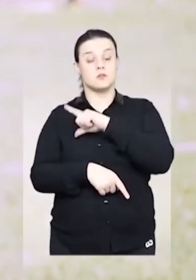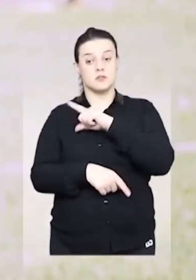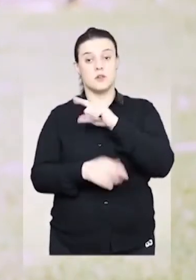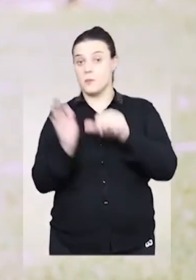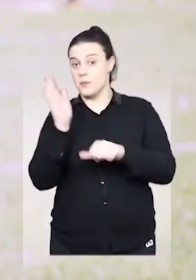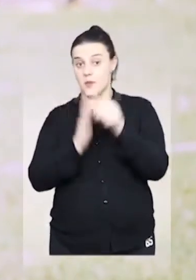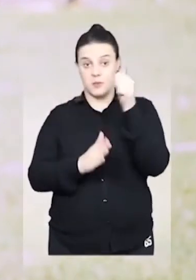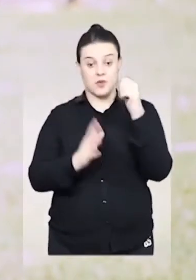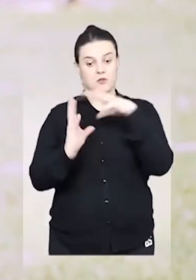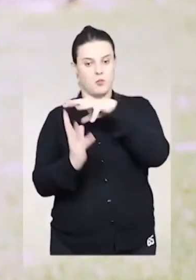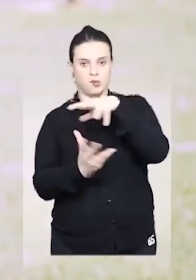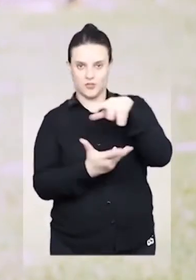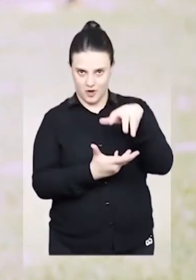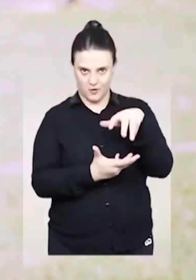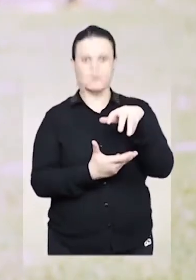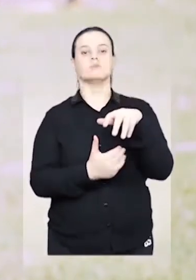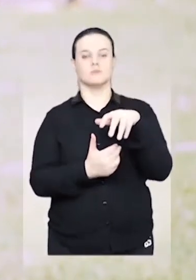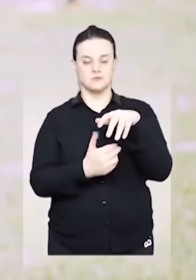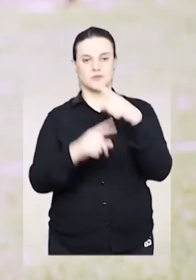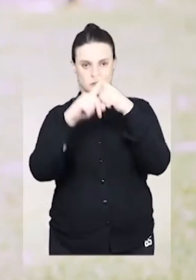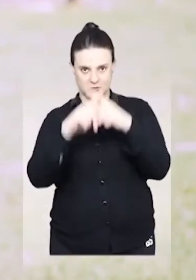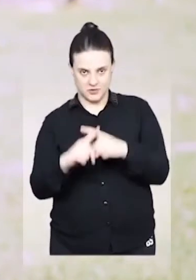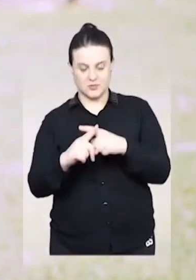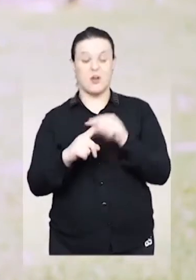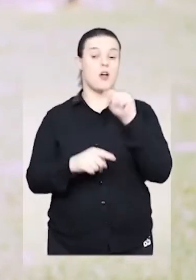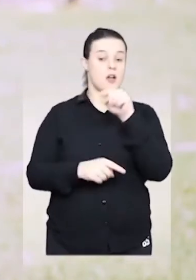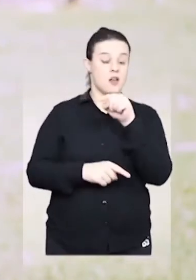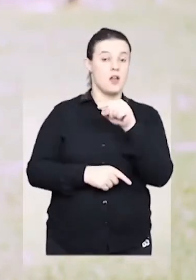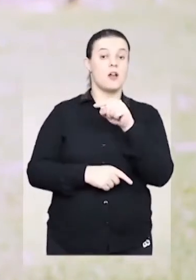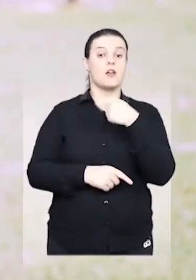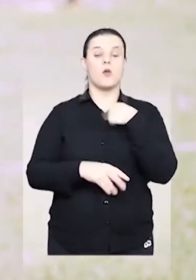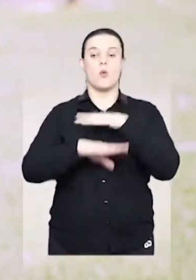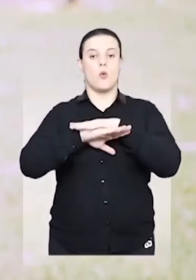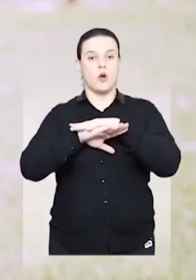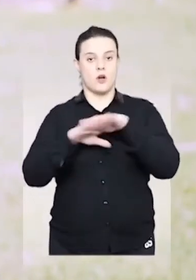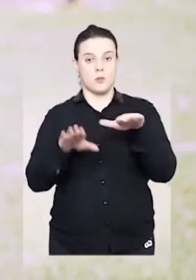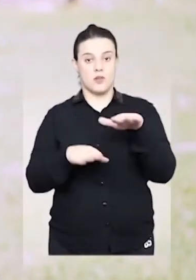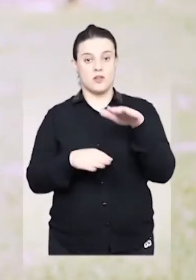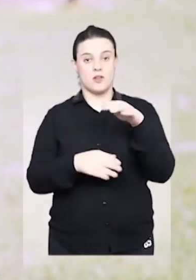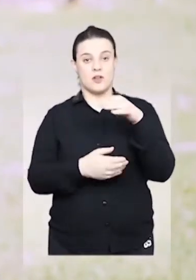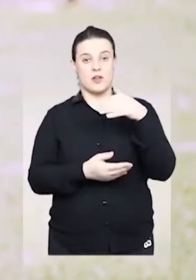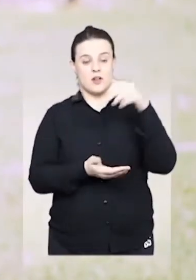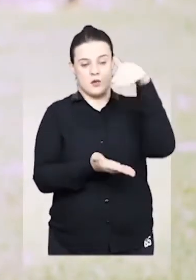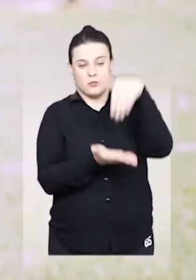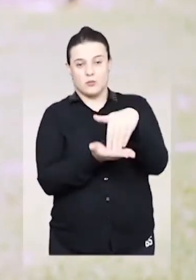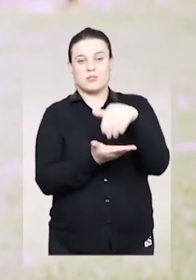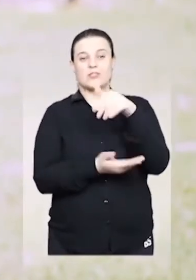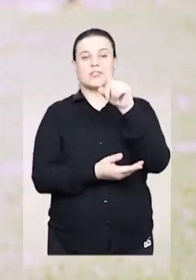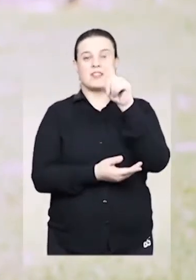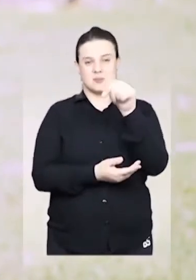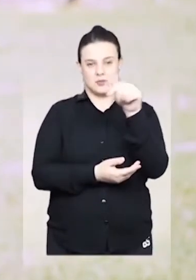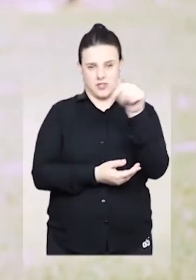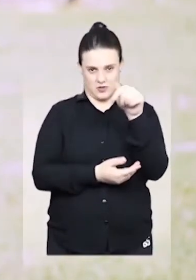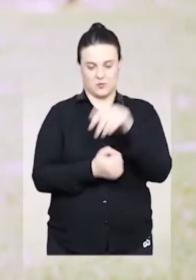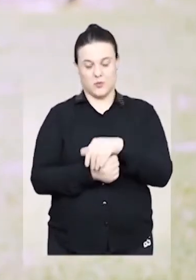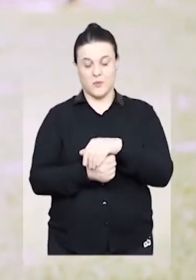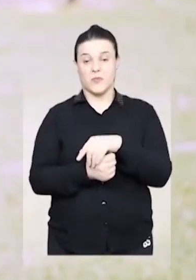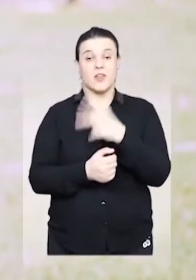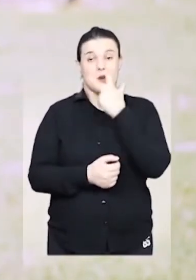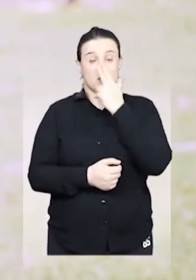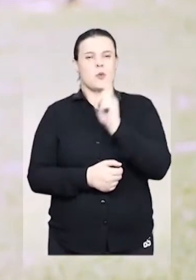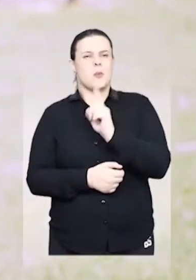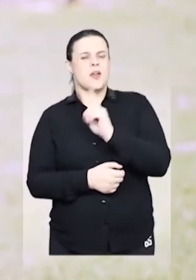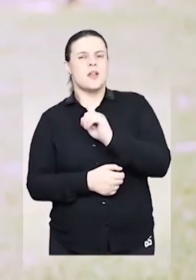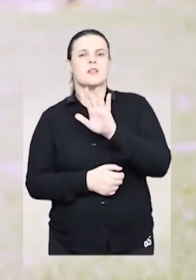pela primeira vez de um mundial. Nesse mundial eu encerrei em 17º lugar. E aí não